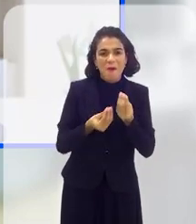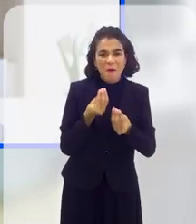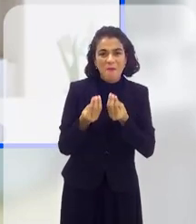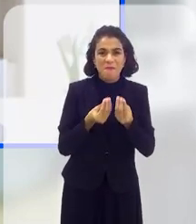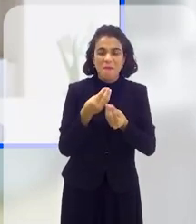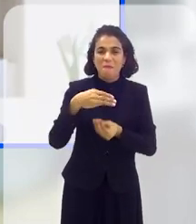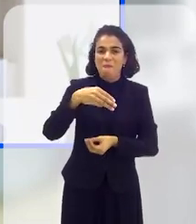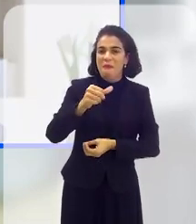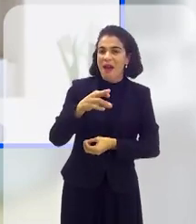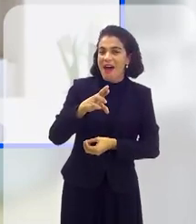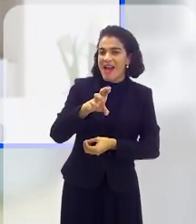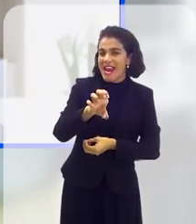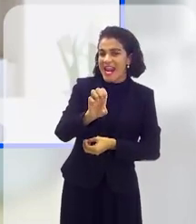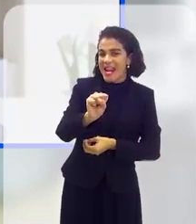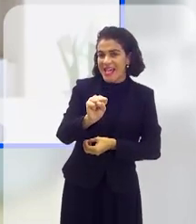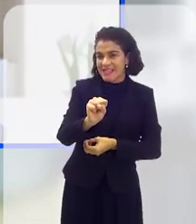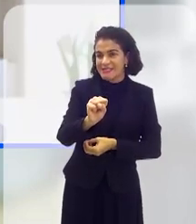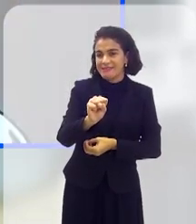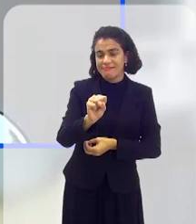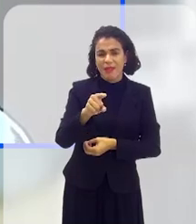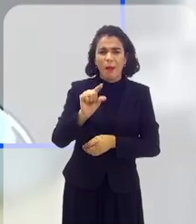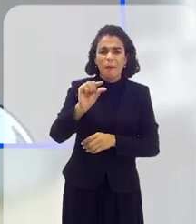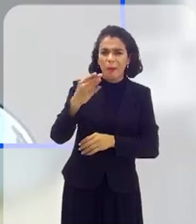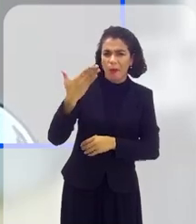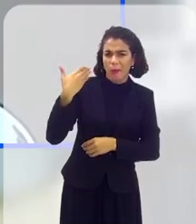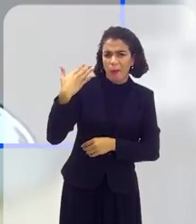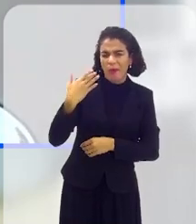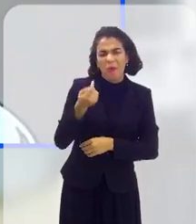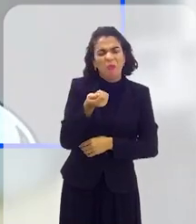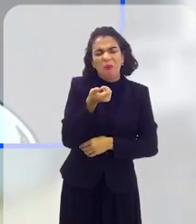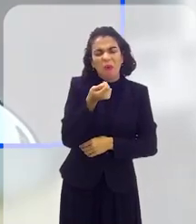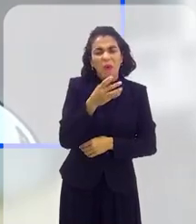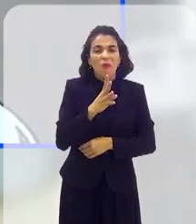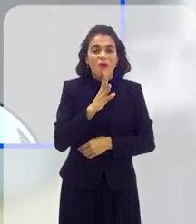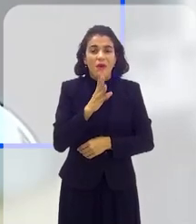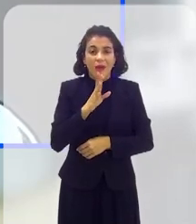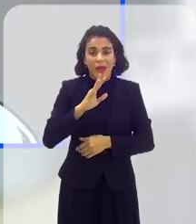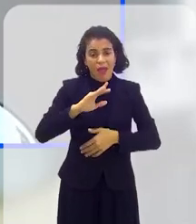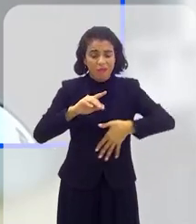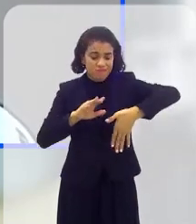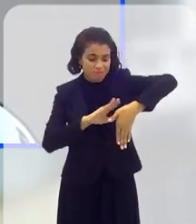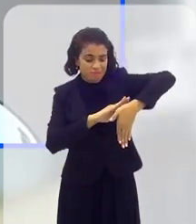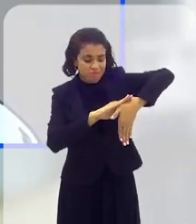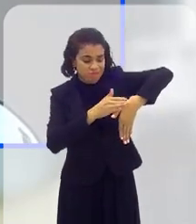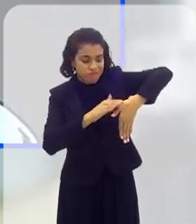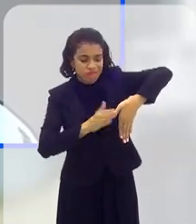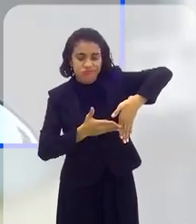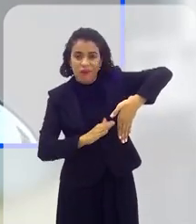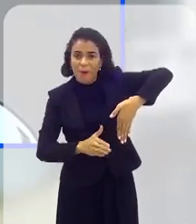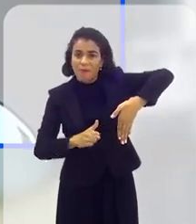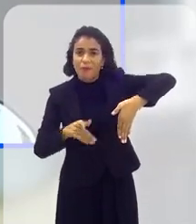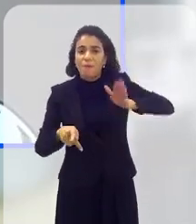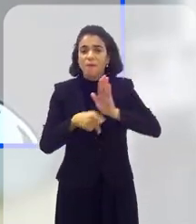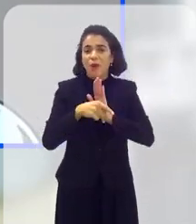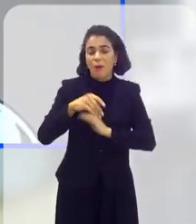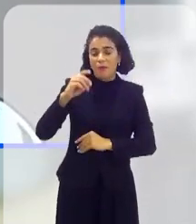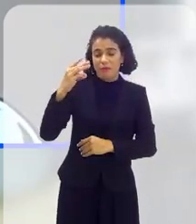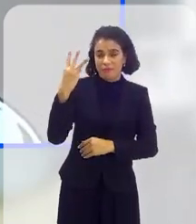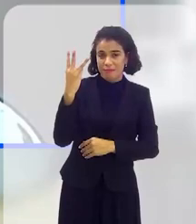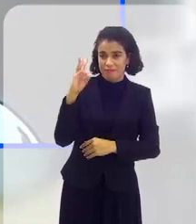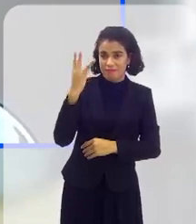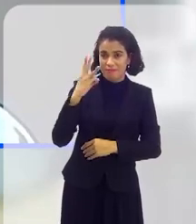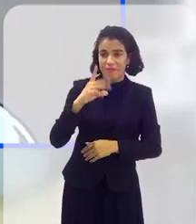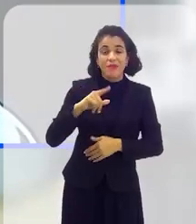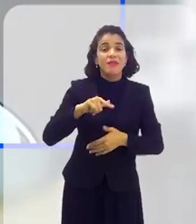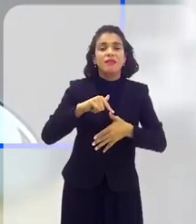com a palavra marés? É um fenômeno até pouco conhecido. O litoral do Maranhão tem uma das